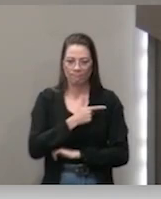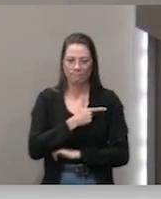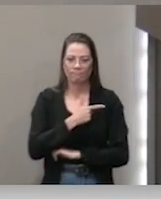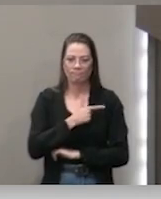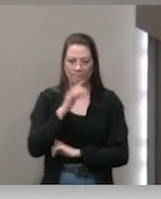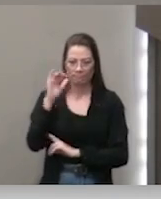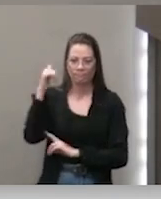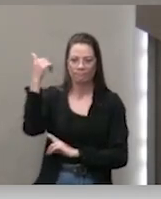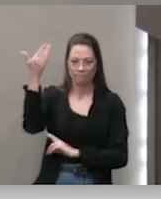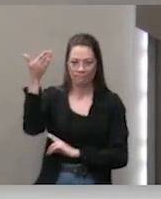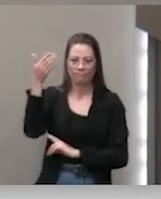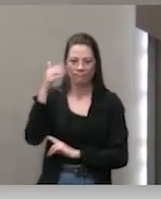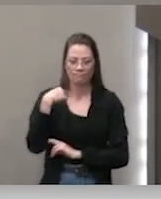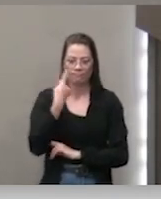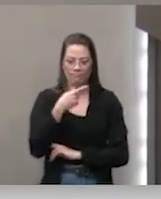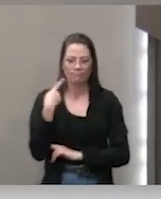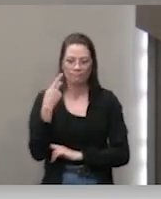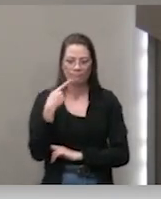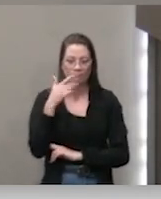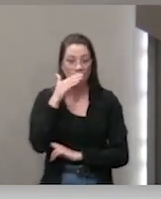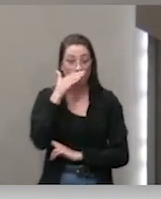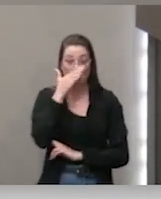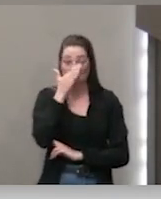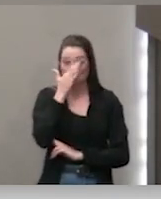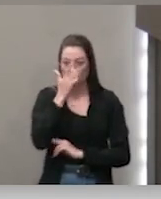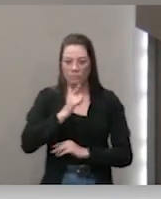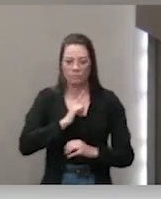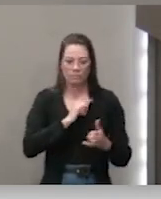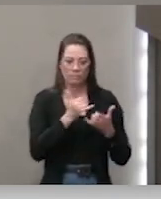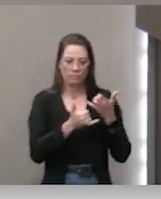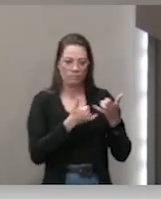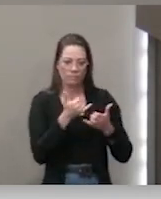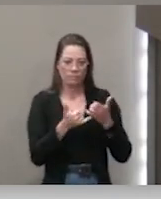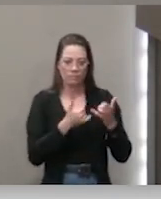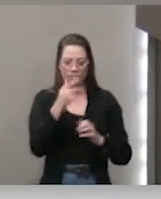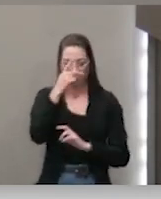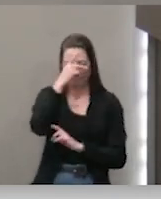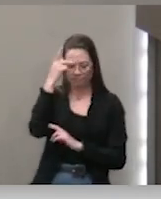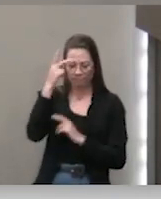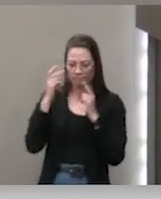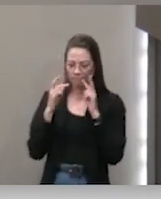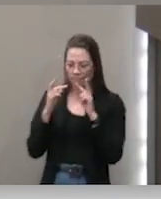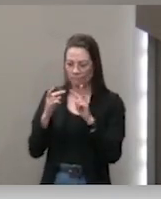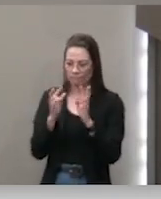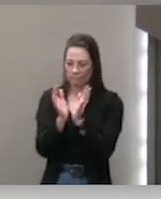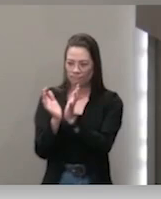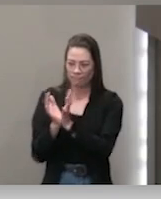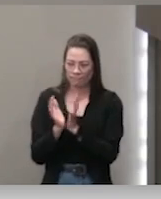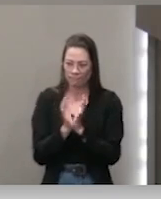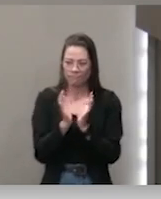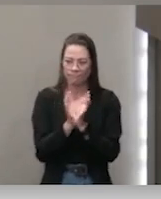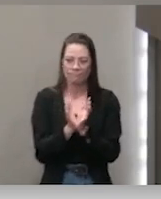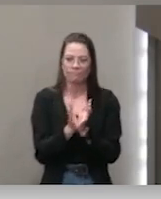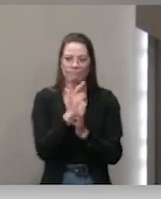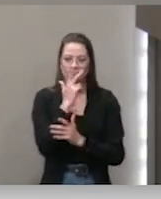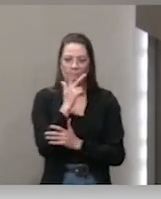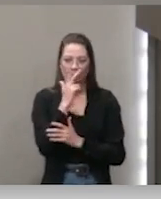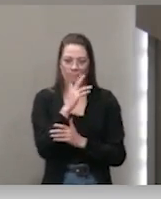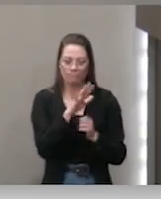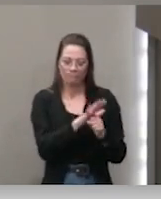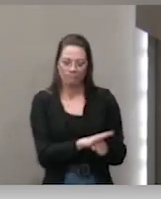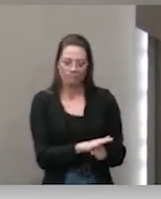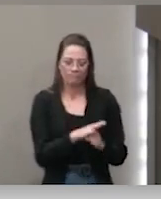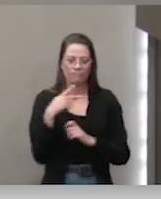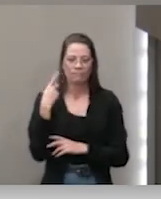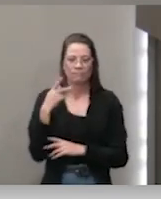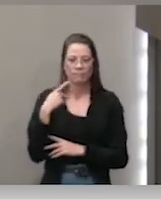fora para nós vereadores aí. É brincadeiras aqui, pessoas, colegas vereadores desestabilizando o colega vereador